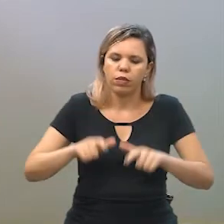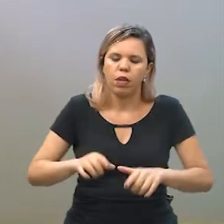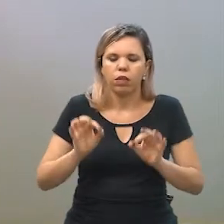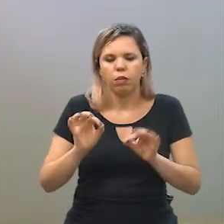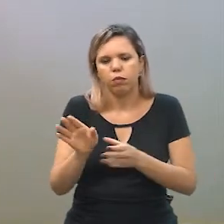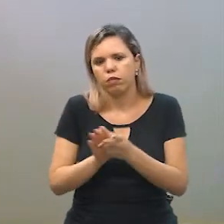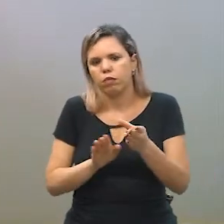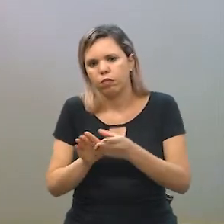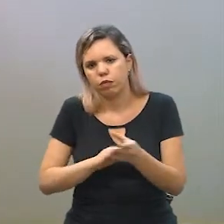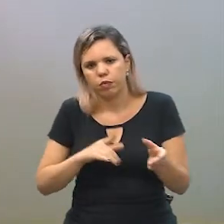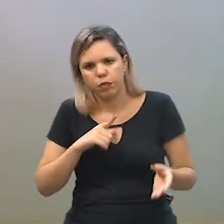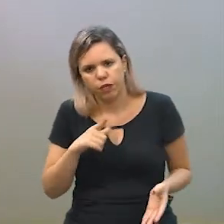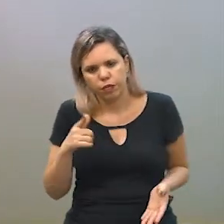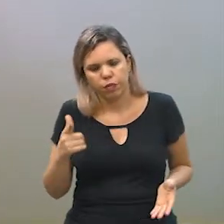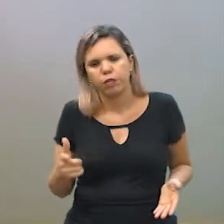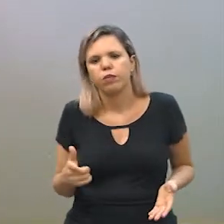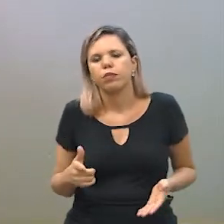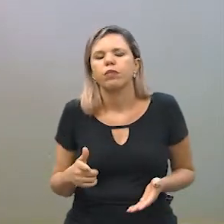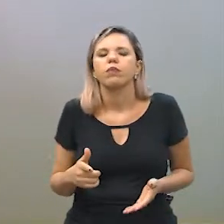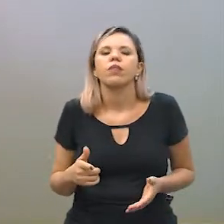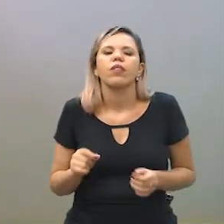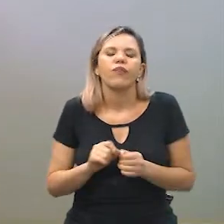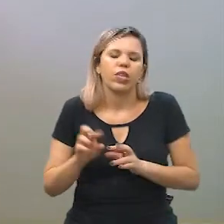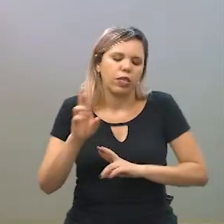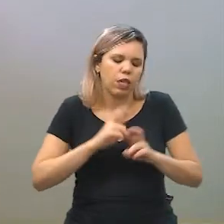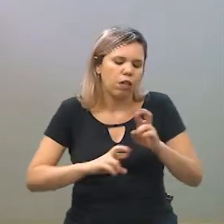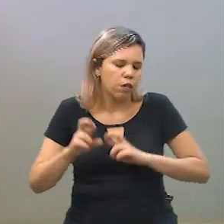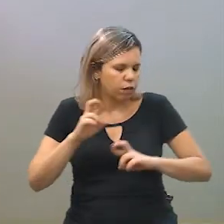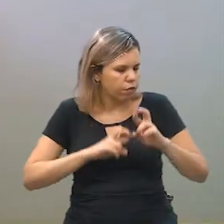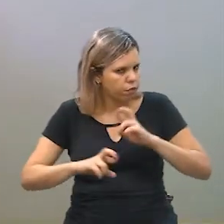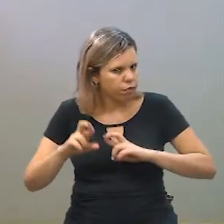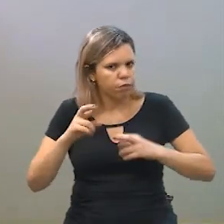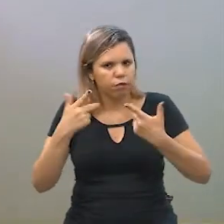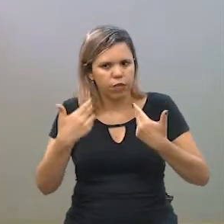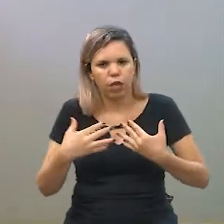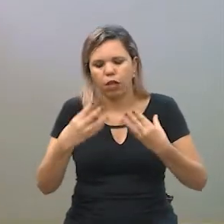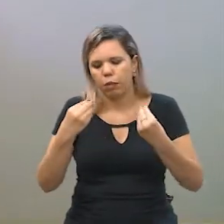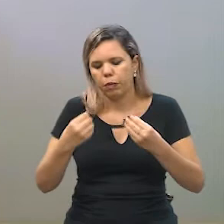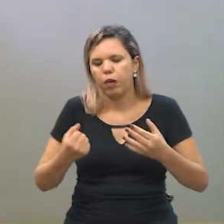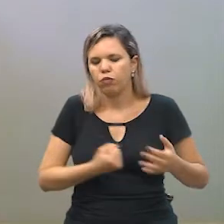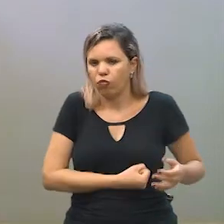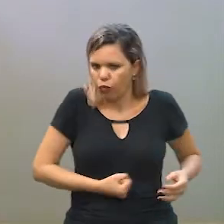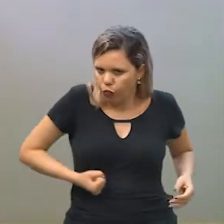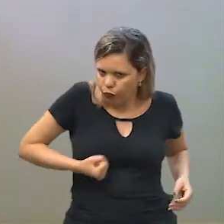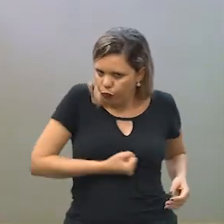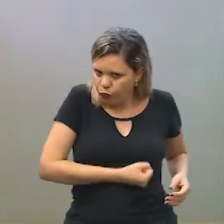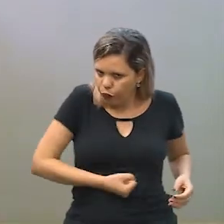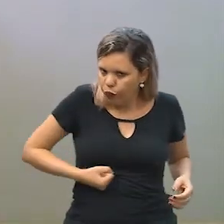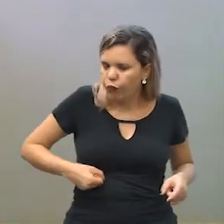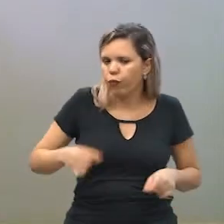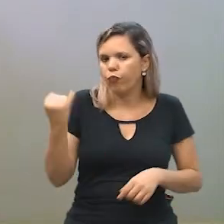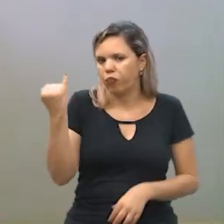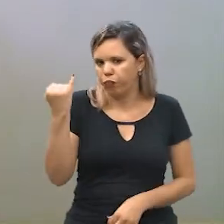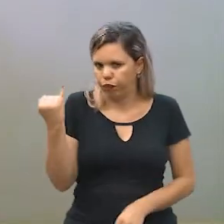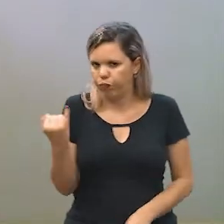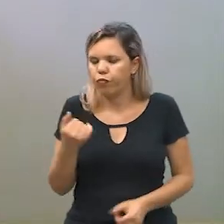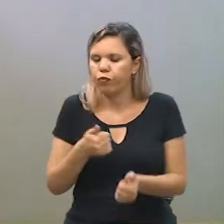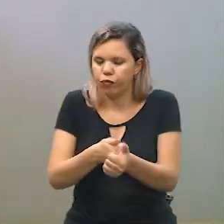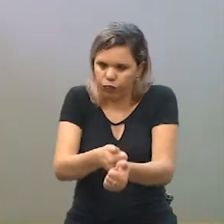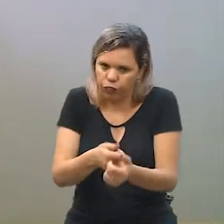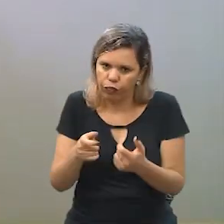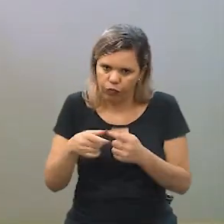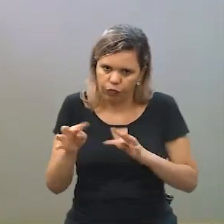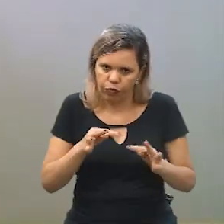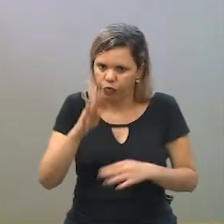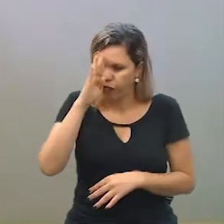essas orientações, é importante para fazer os exames, tá? O ultrassom também é importante. Então, assim, o acompanhamento